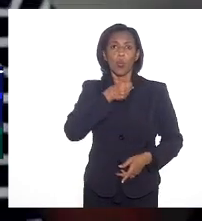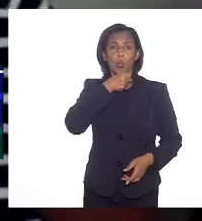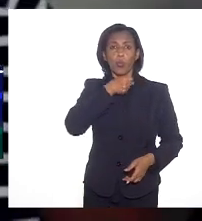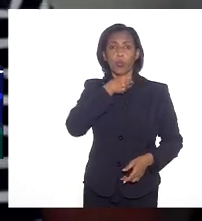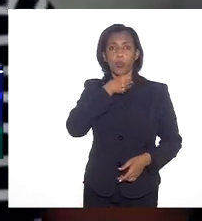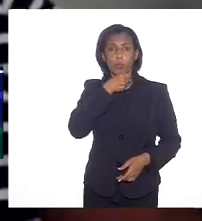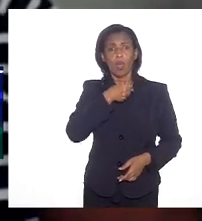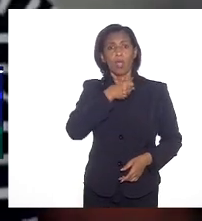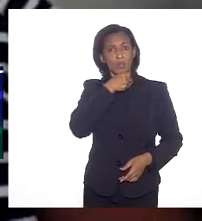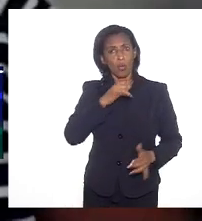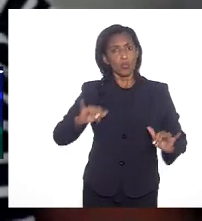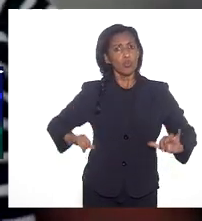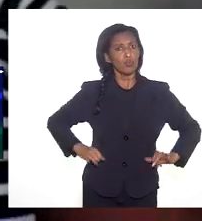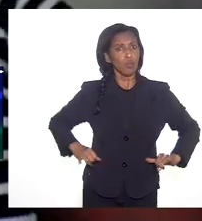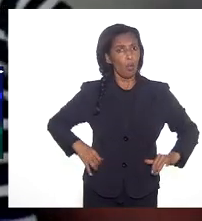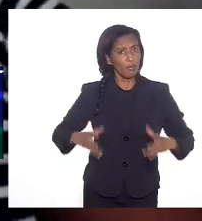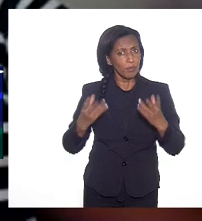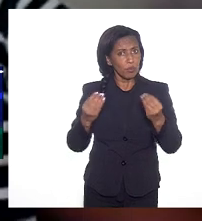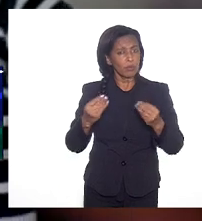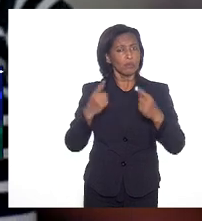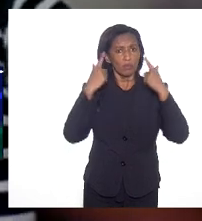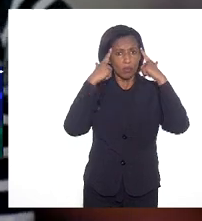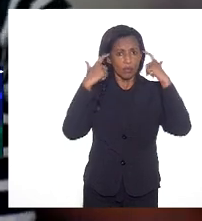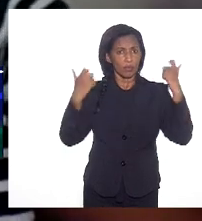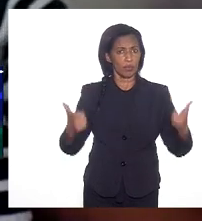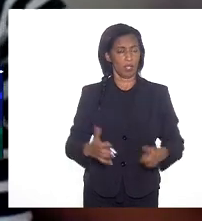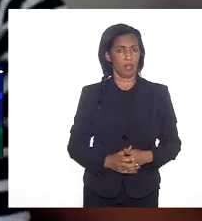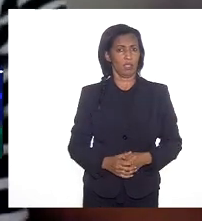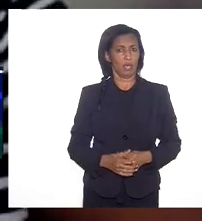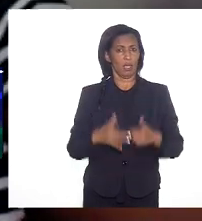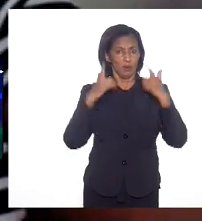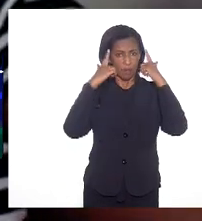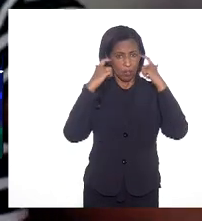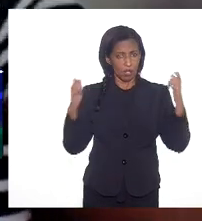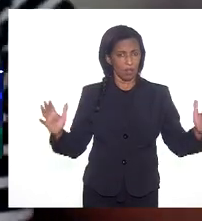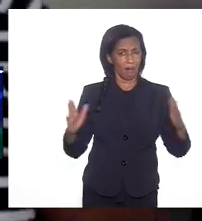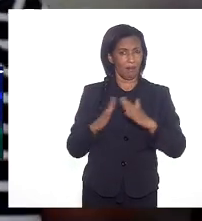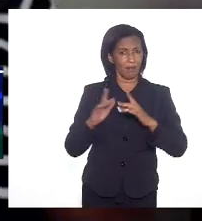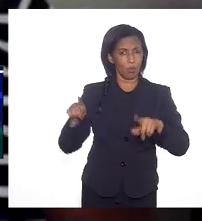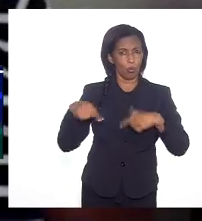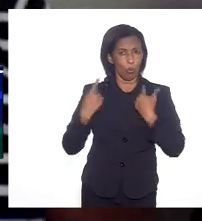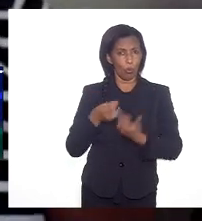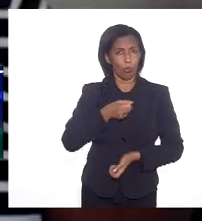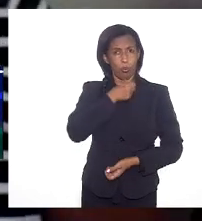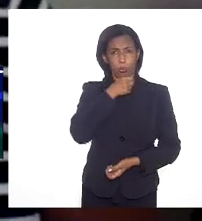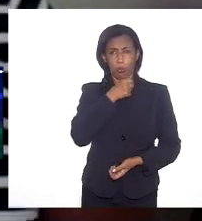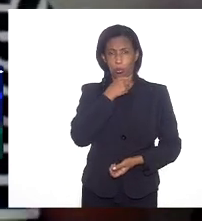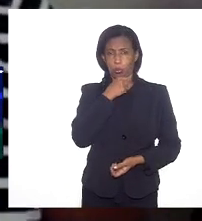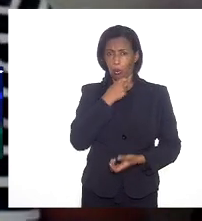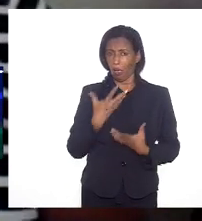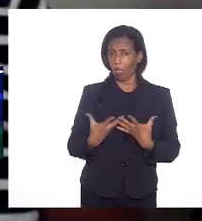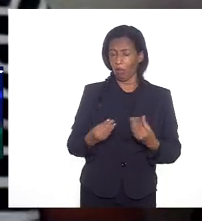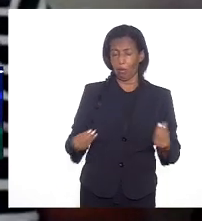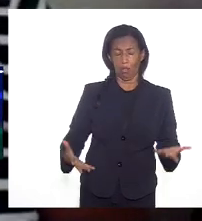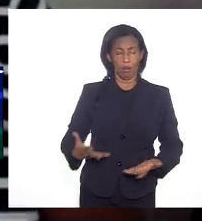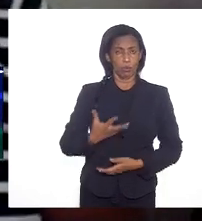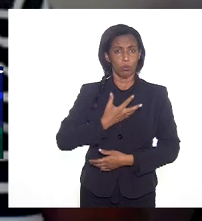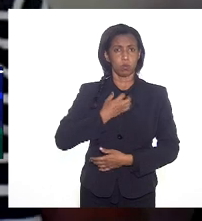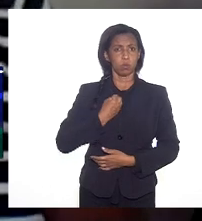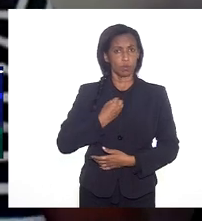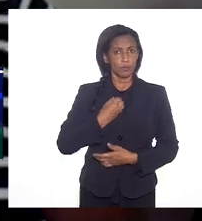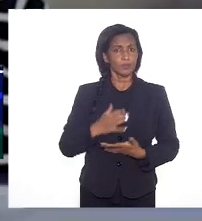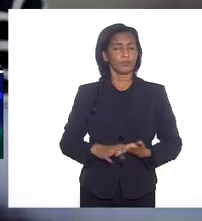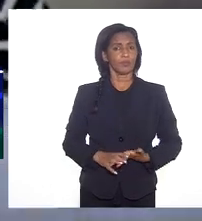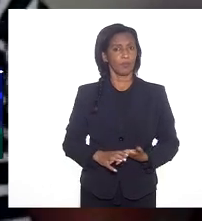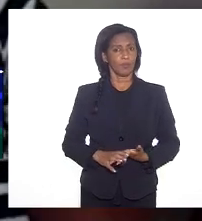os idosos sofrem muito em relação à questão da violência. A violência doméstica contra os idosos é uma coisa assustadora, principalmente